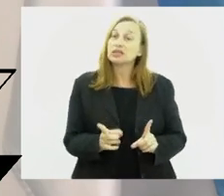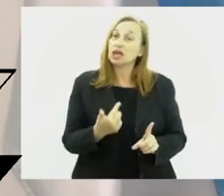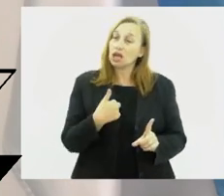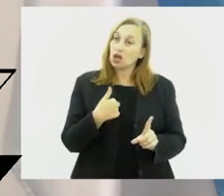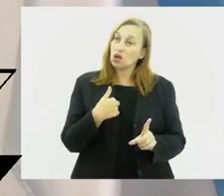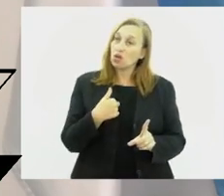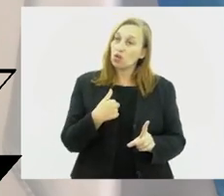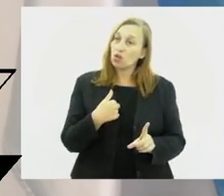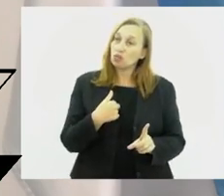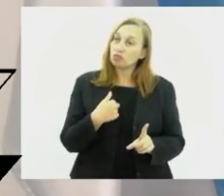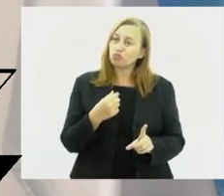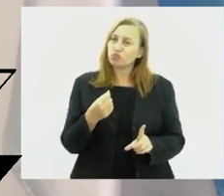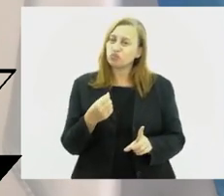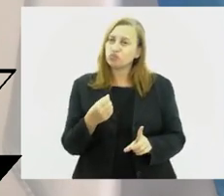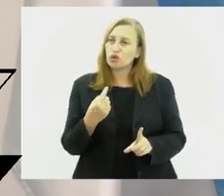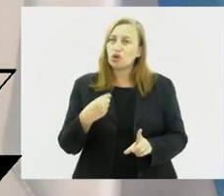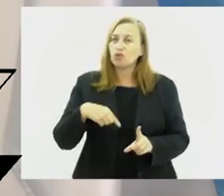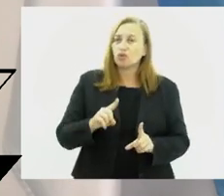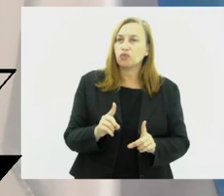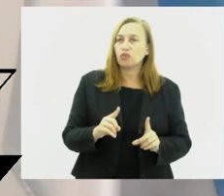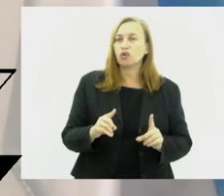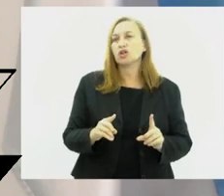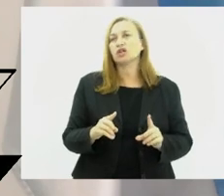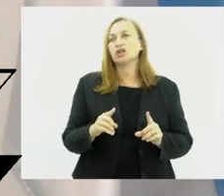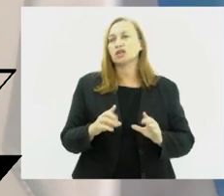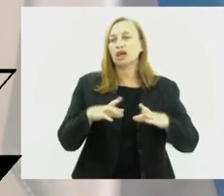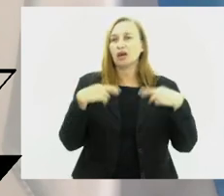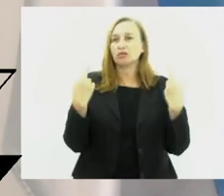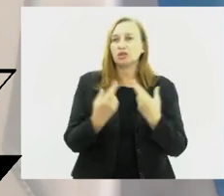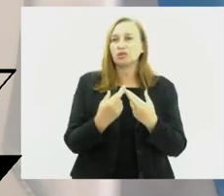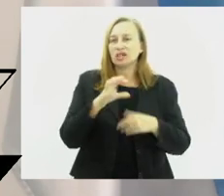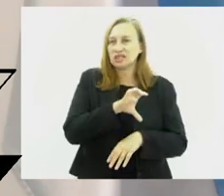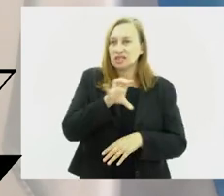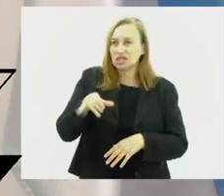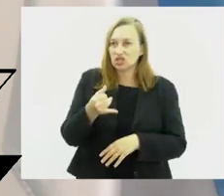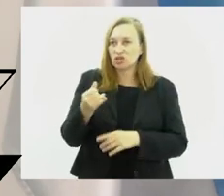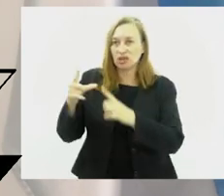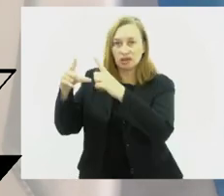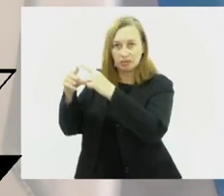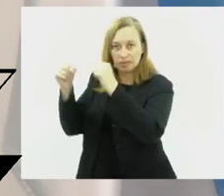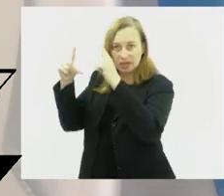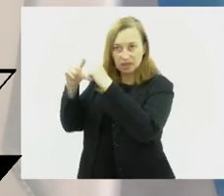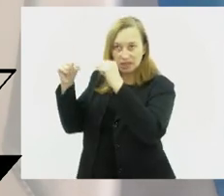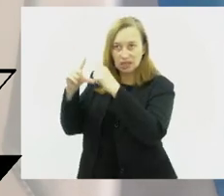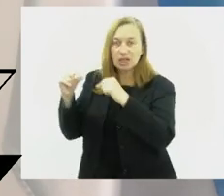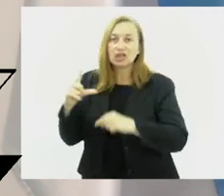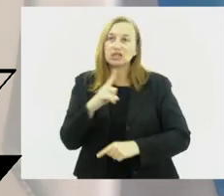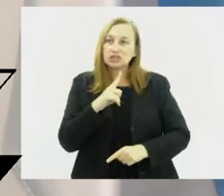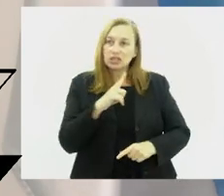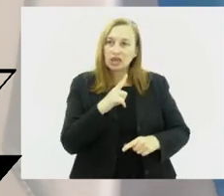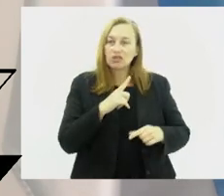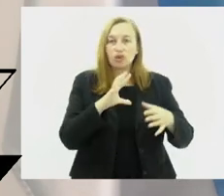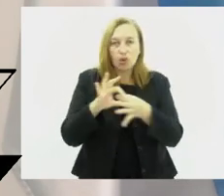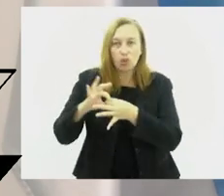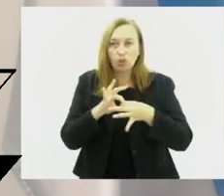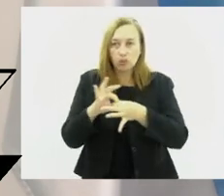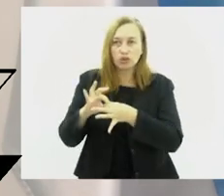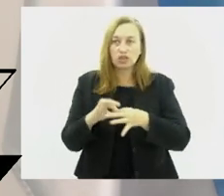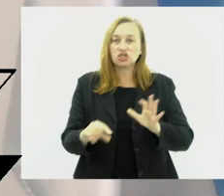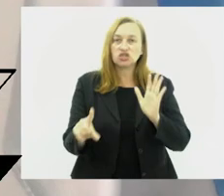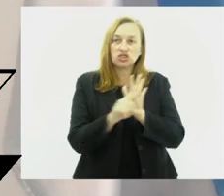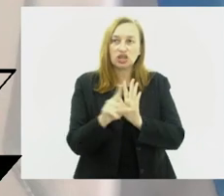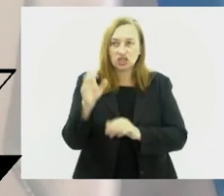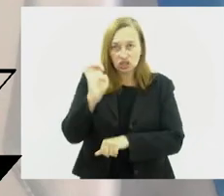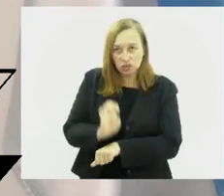participei recentemente do Colégio de Presidente da CCJ, em Brasília, e houve uma comunhão ali de legislativos